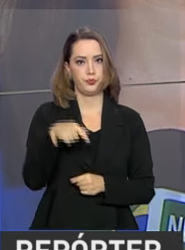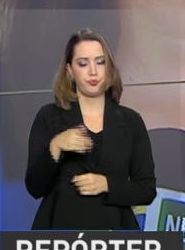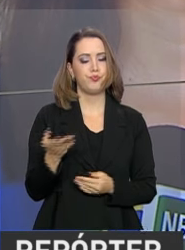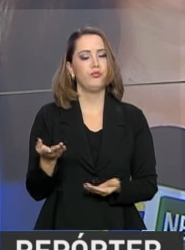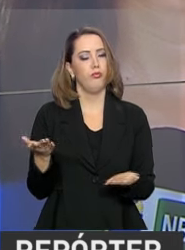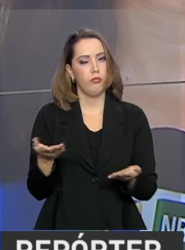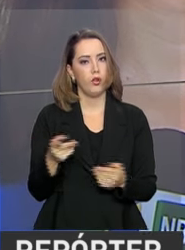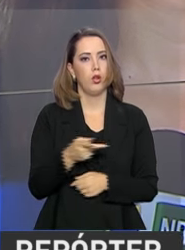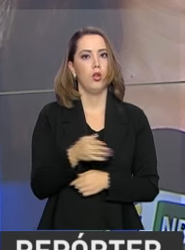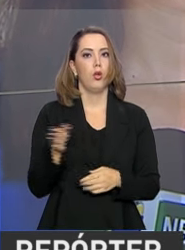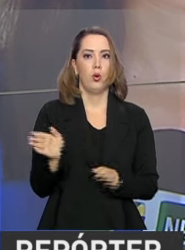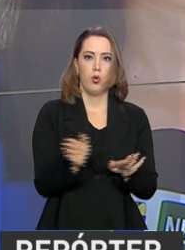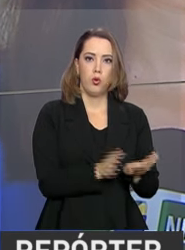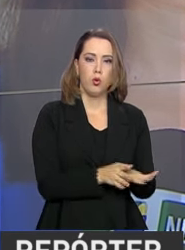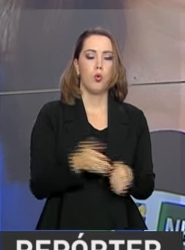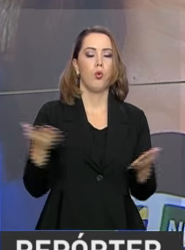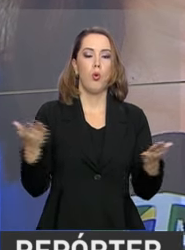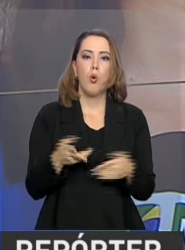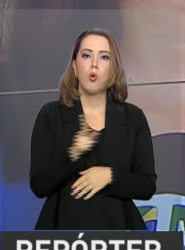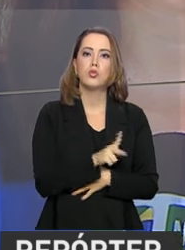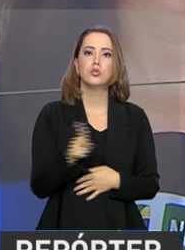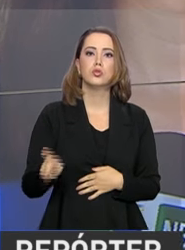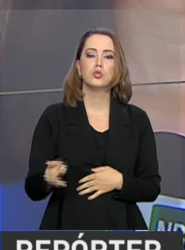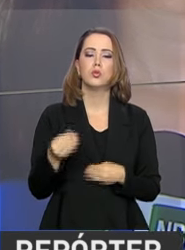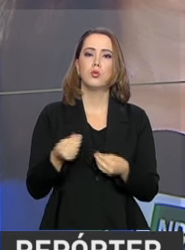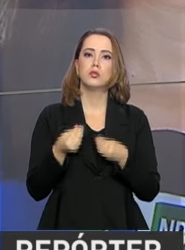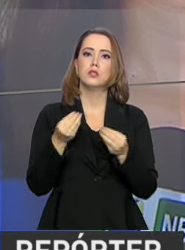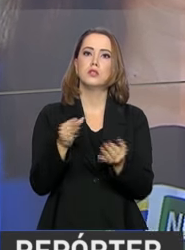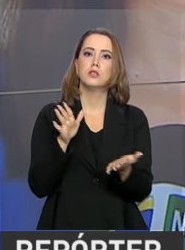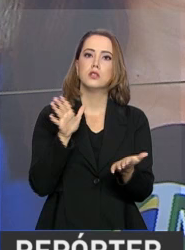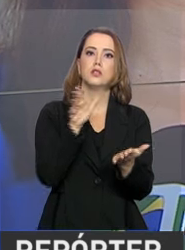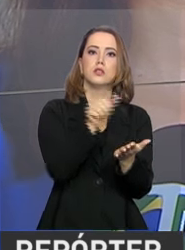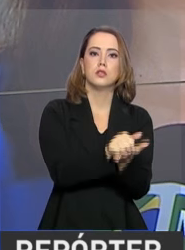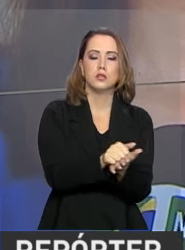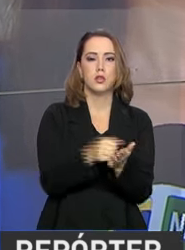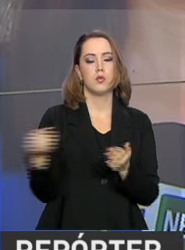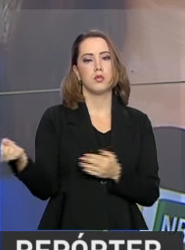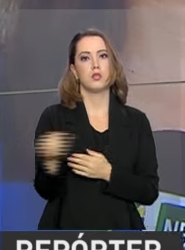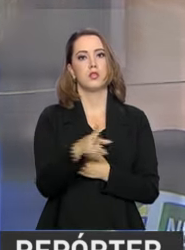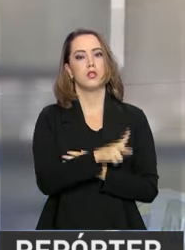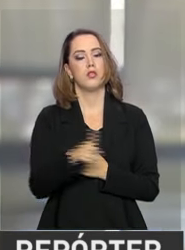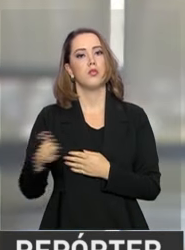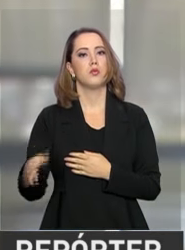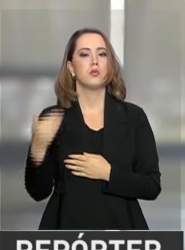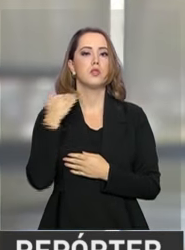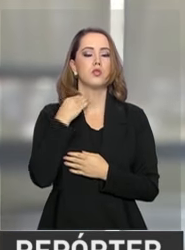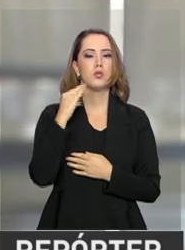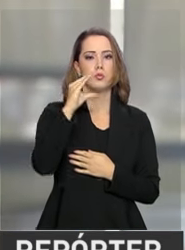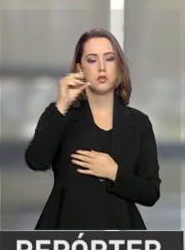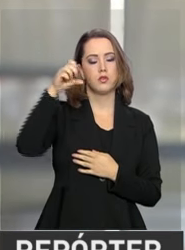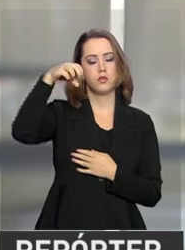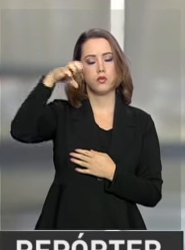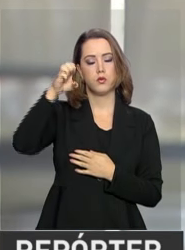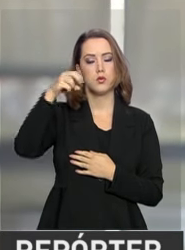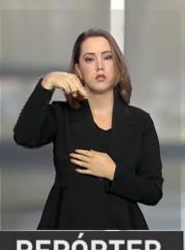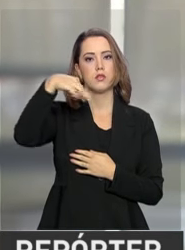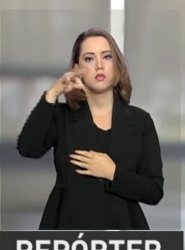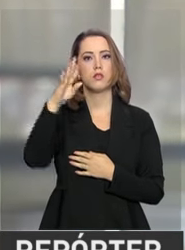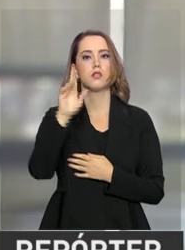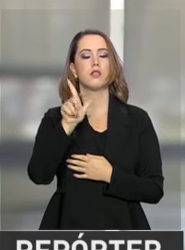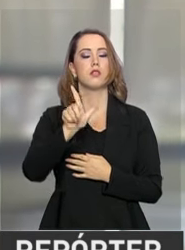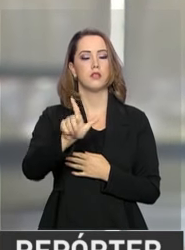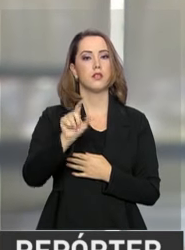exercício michel temer dar posse ao novo presidente do banco central é isso é isso danny o novo presidente do banco central ilan